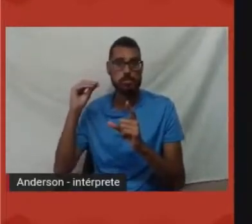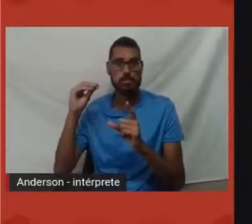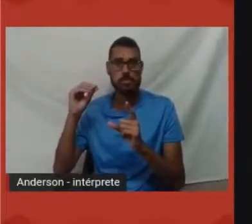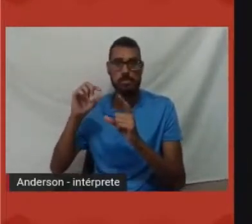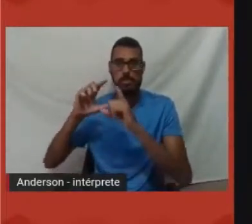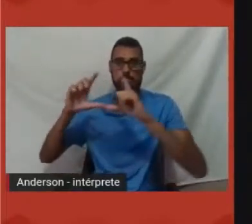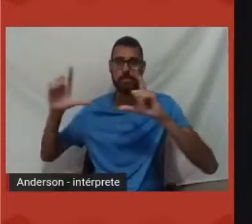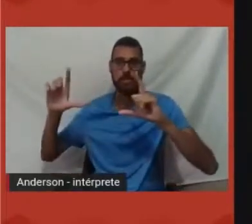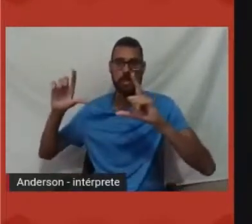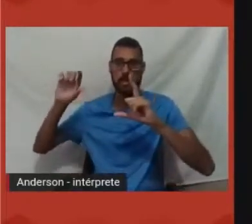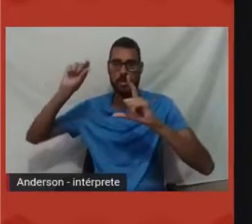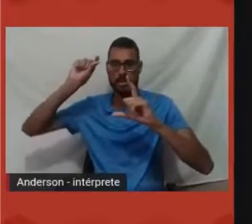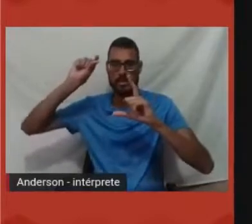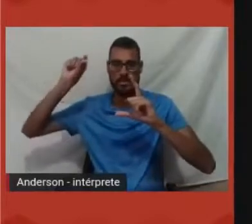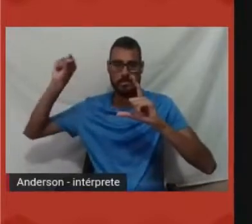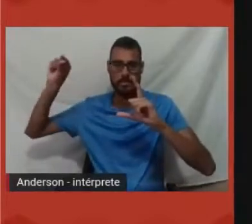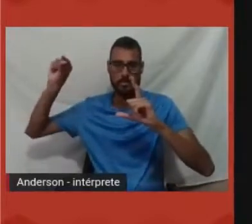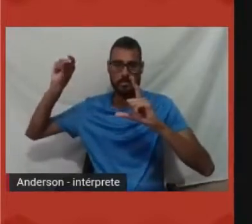lá